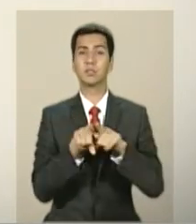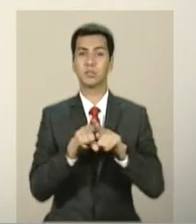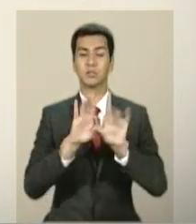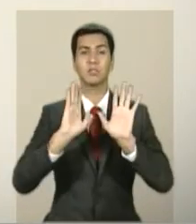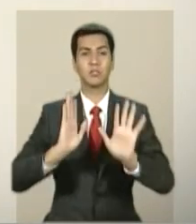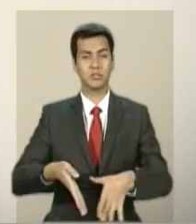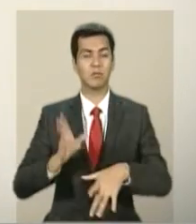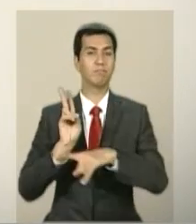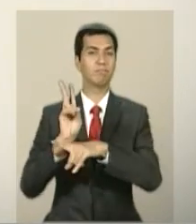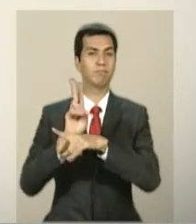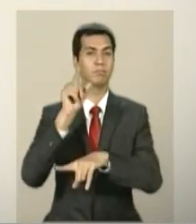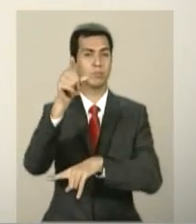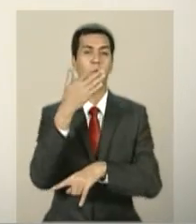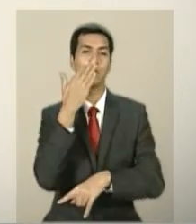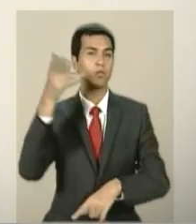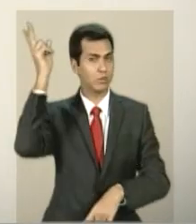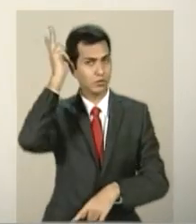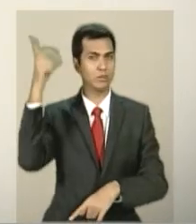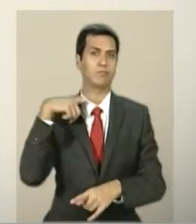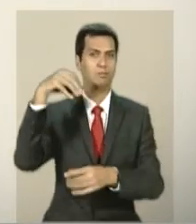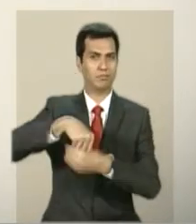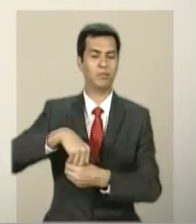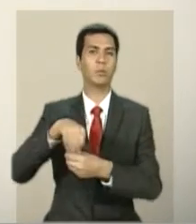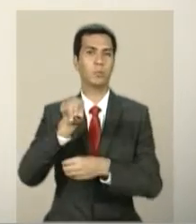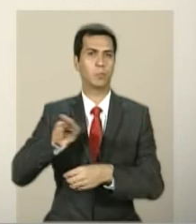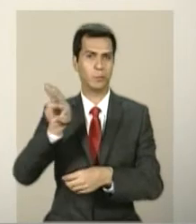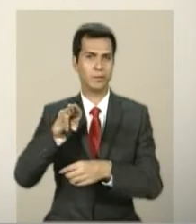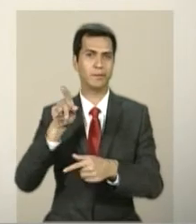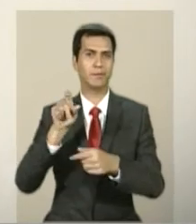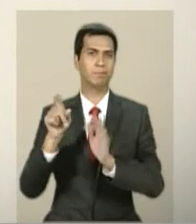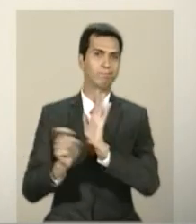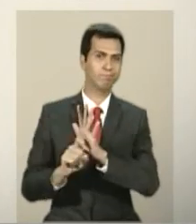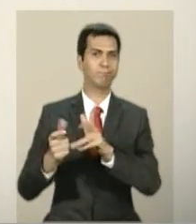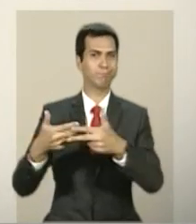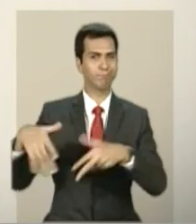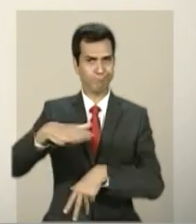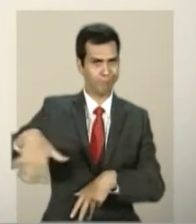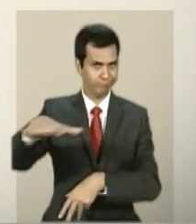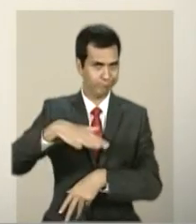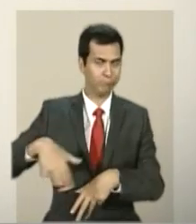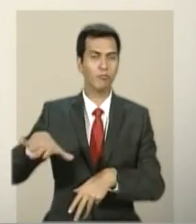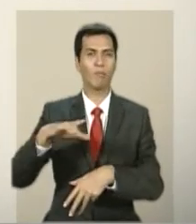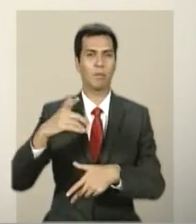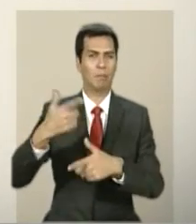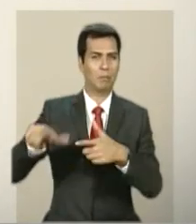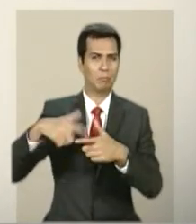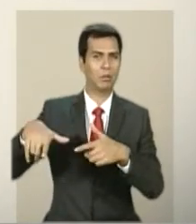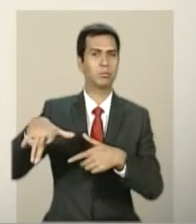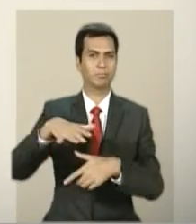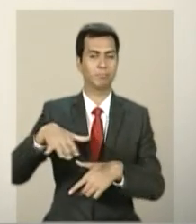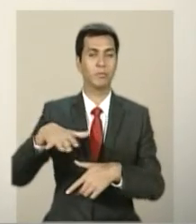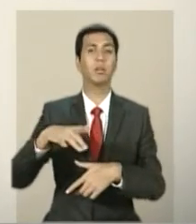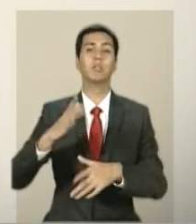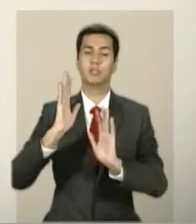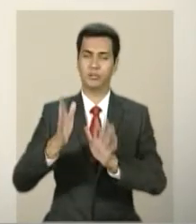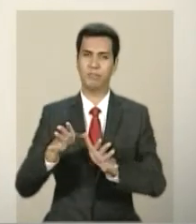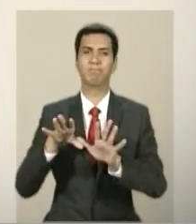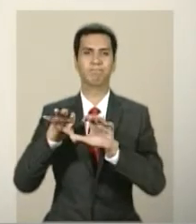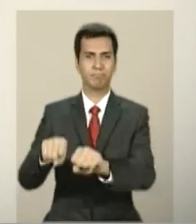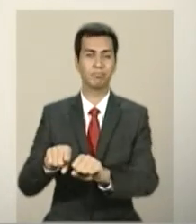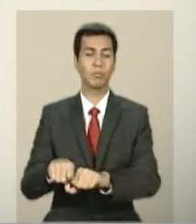que terminou há alguns dias e foi realizada na divisa do Brasil com o Paraguai Argentina e Uruguai